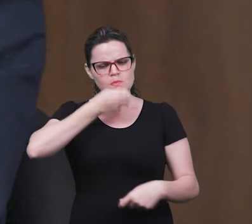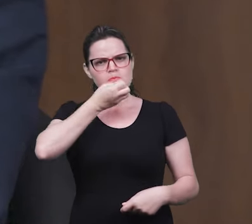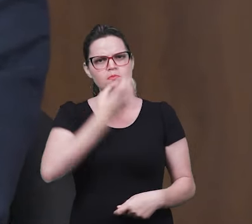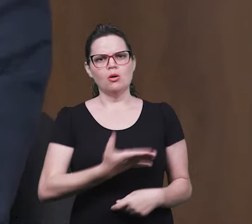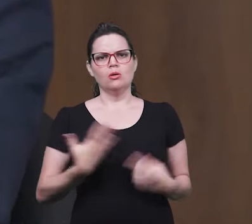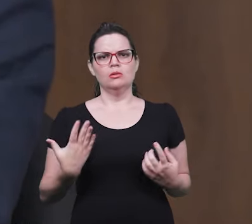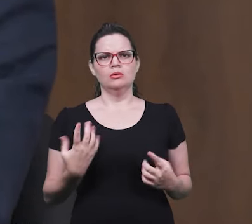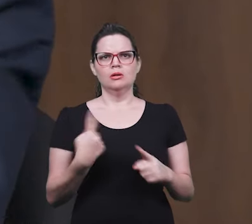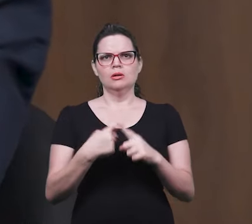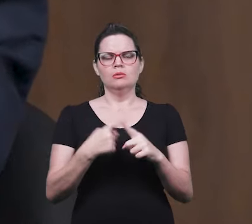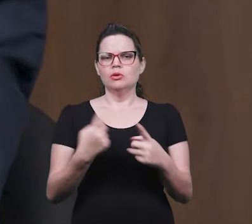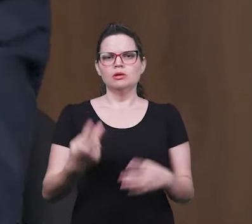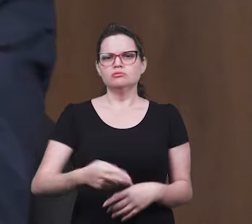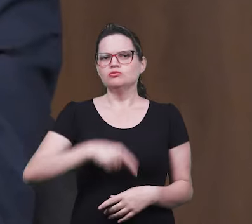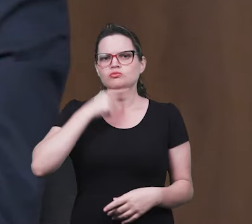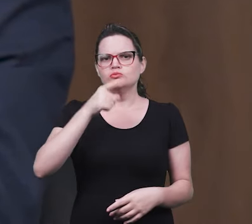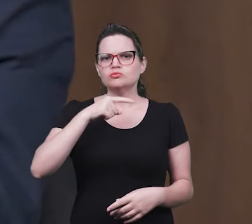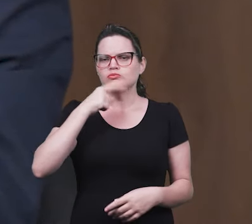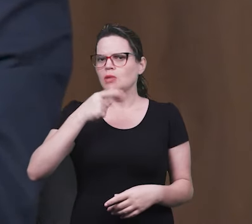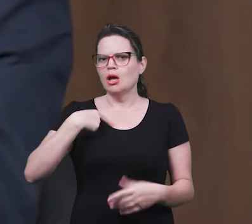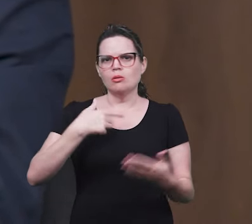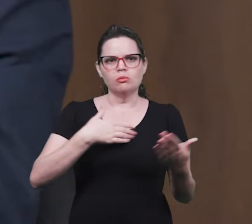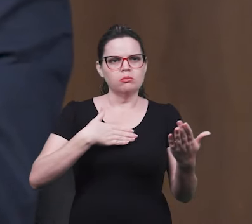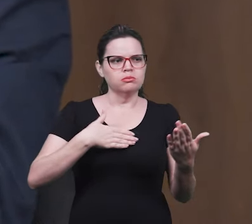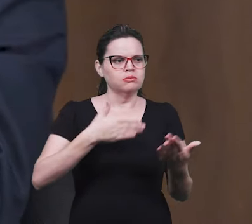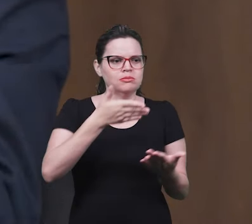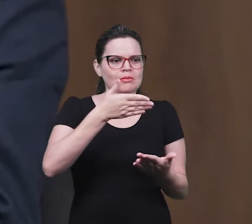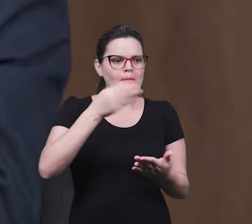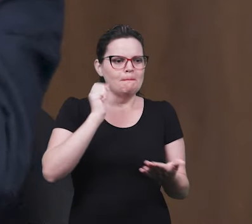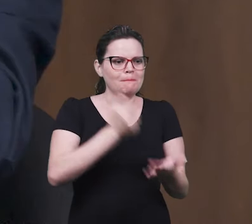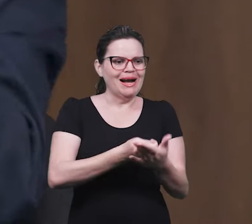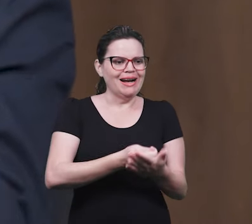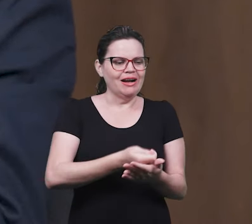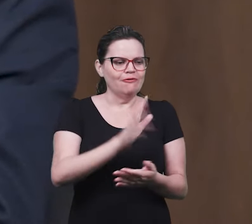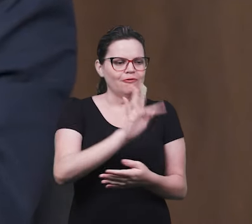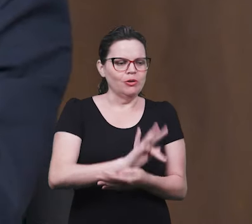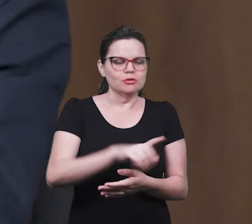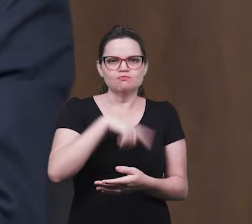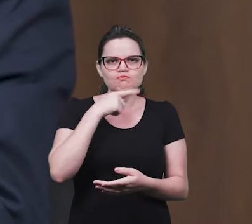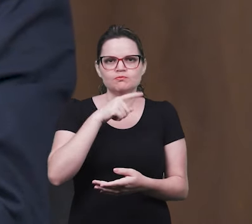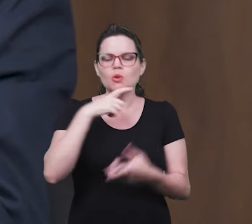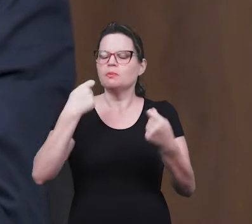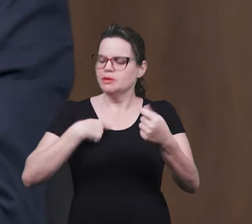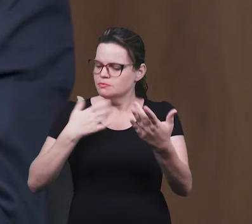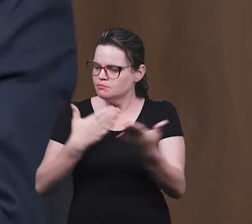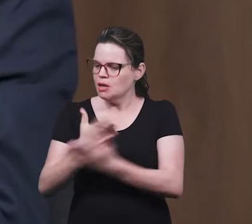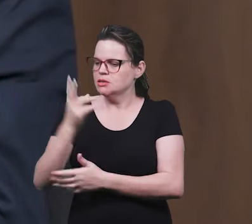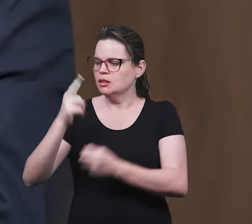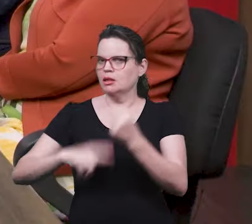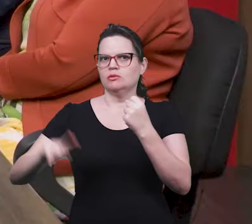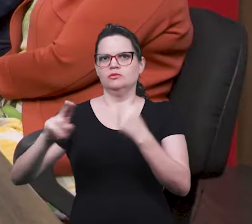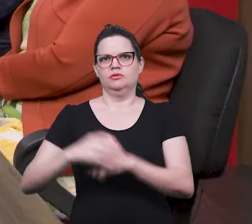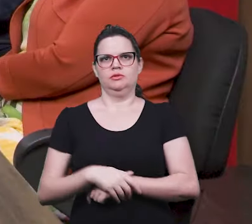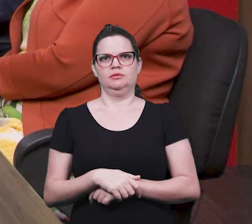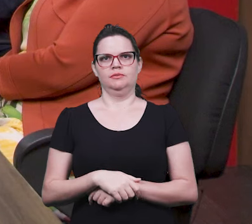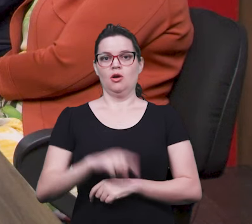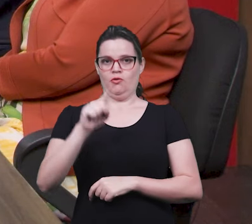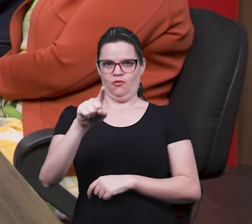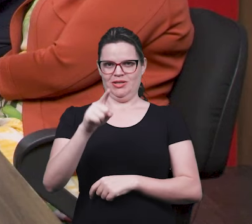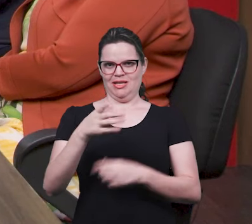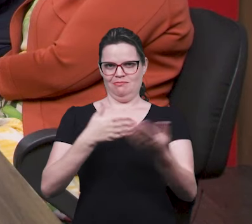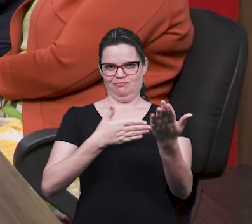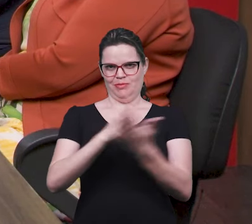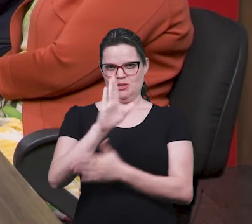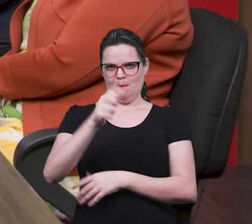tinha condição de ir para a Imescan. Eu tinha que passar na UFES. Só fiz vestibular na UFES, de mais lugar. O senhor passou da primeira vez? Não,